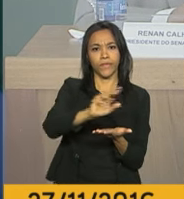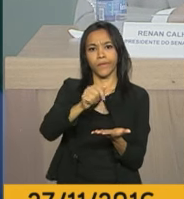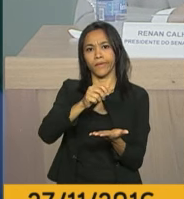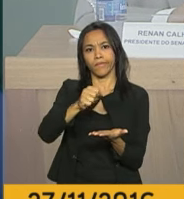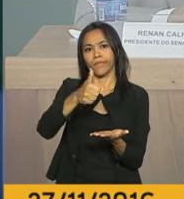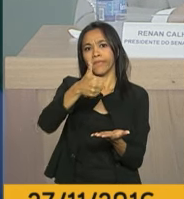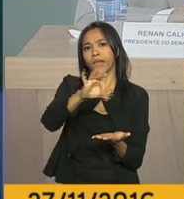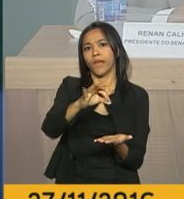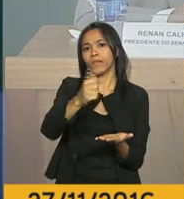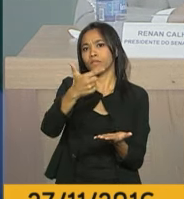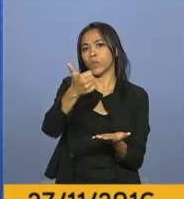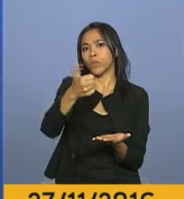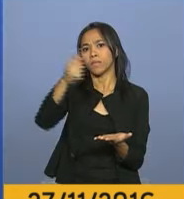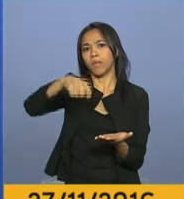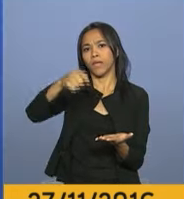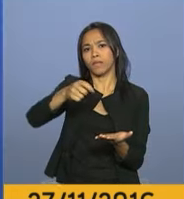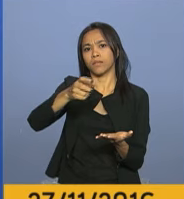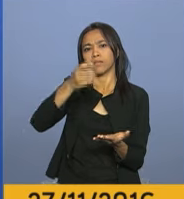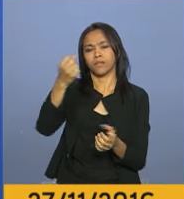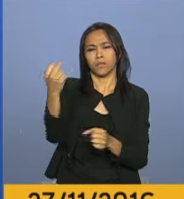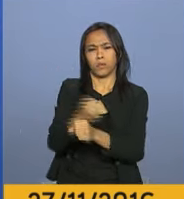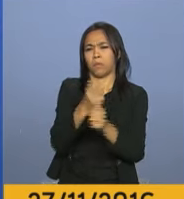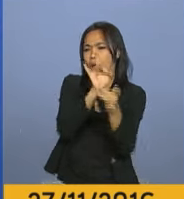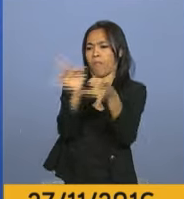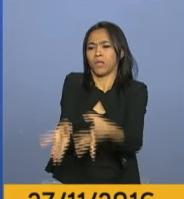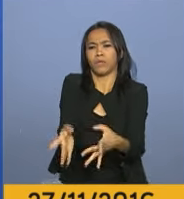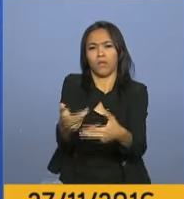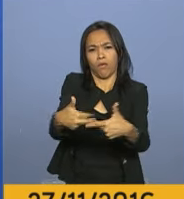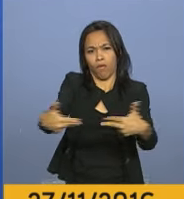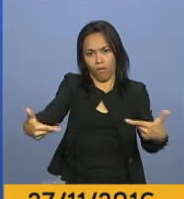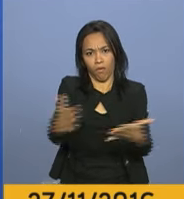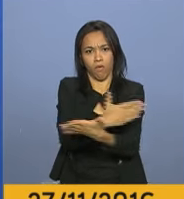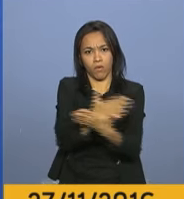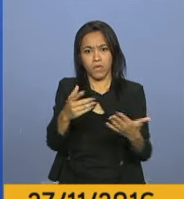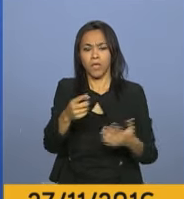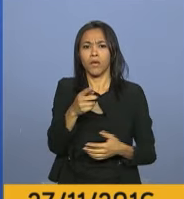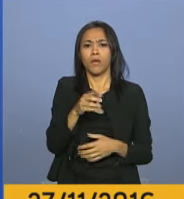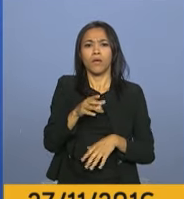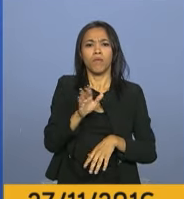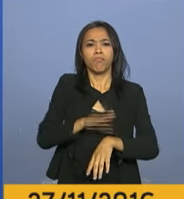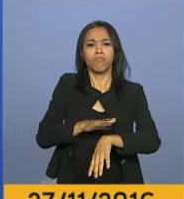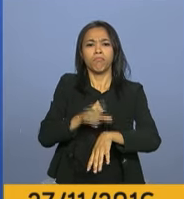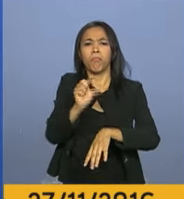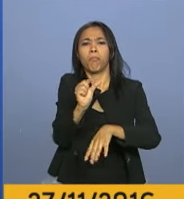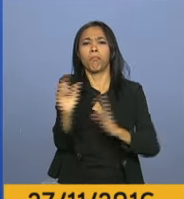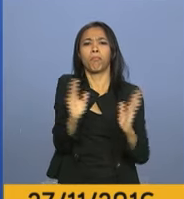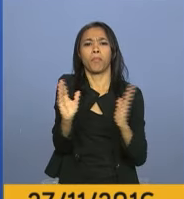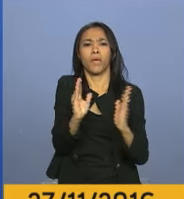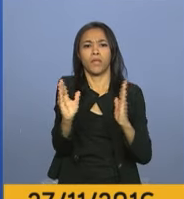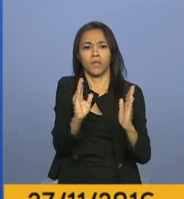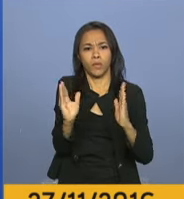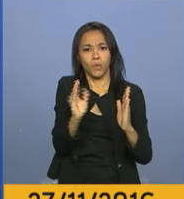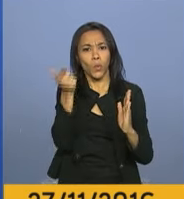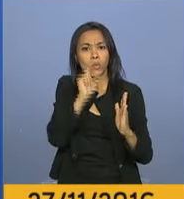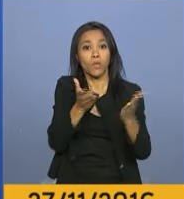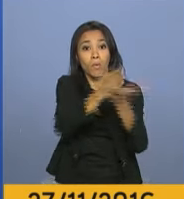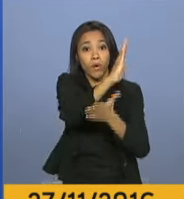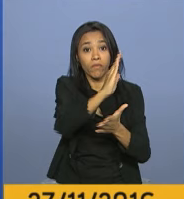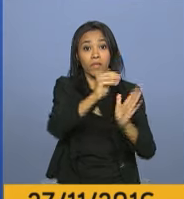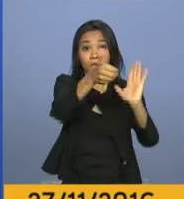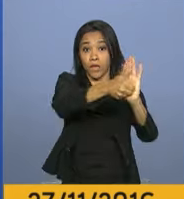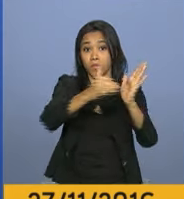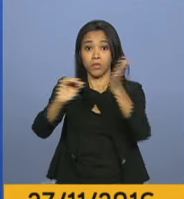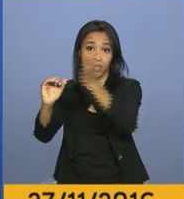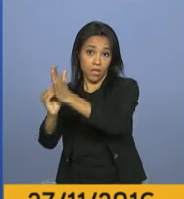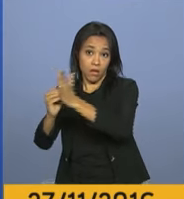10, 12 meses, em pouquíssimo tempo, um pequeno período, conseguiu se aprovar na Câmara e